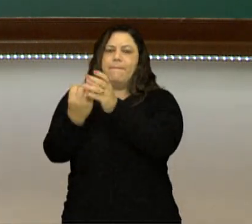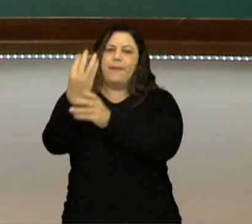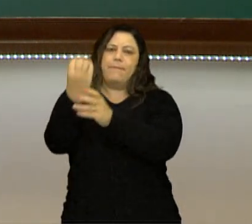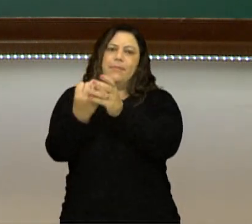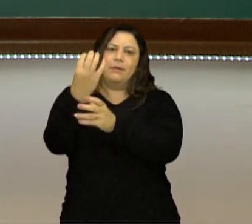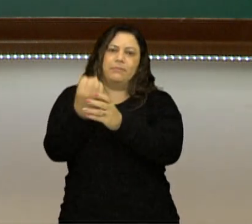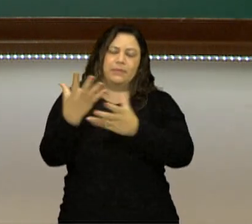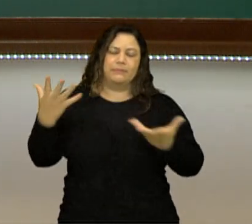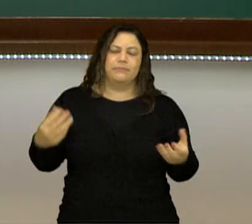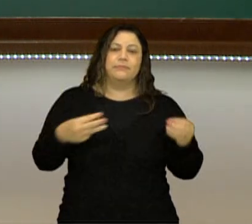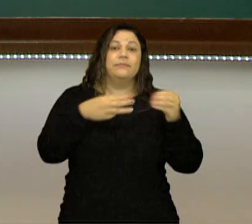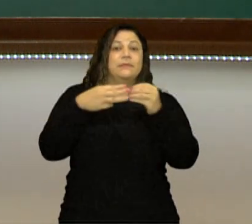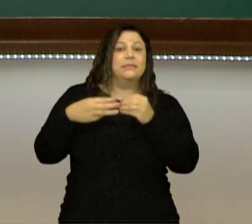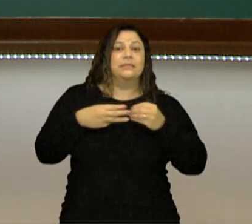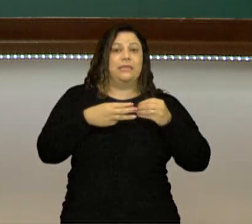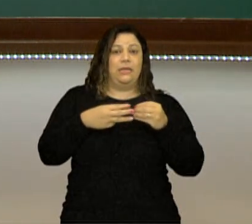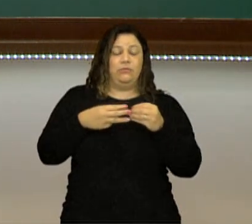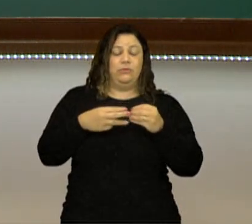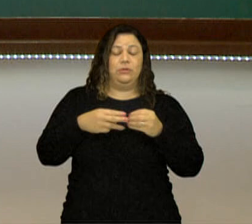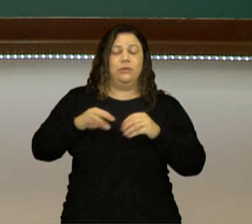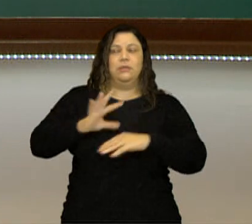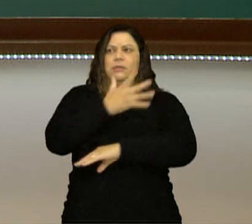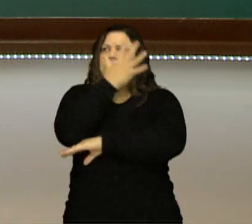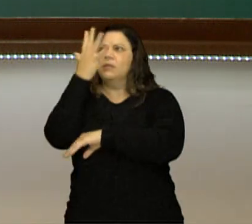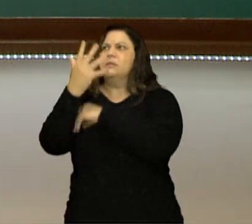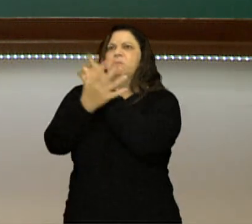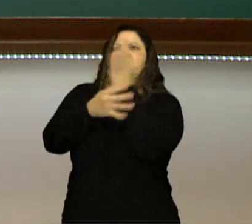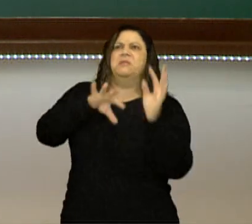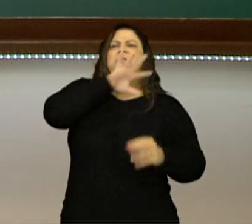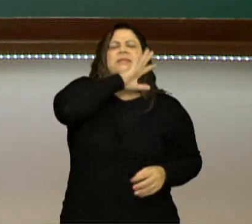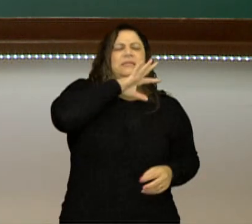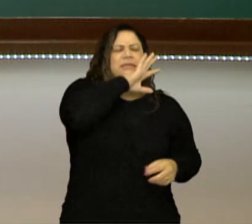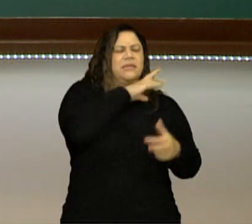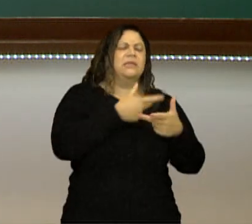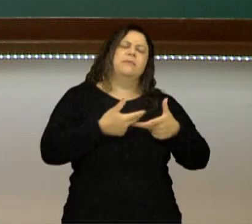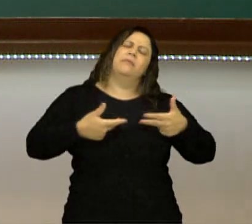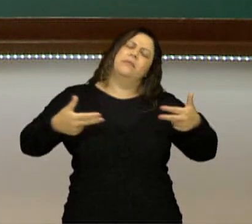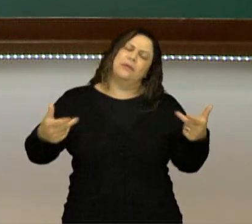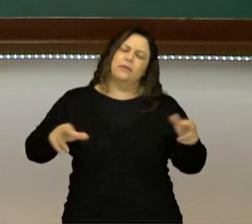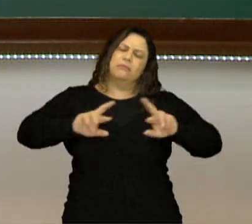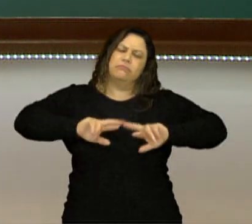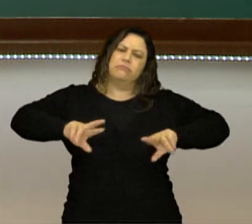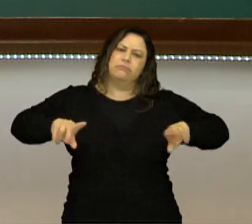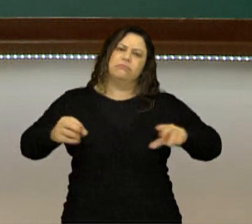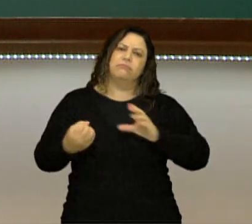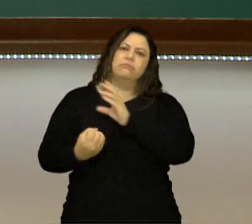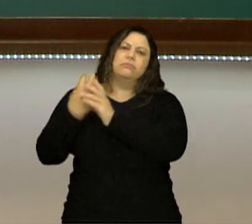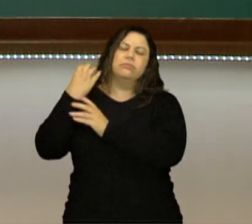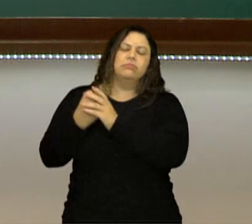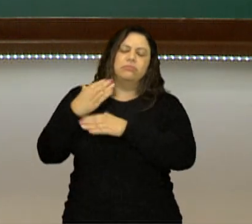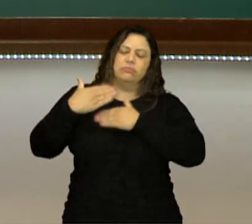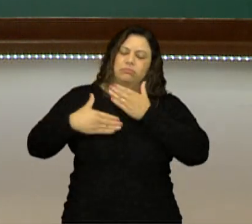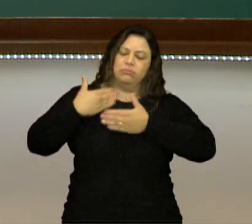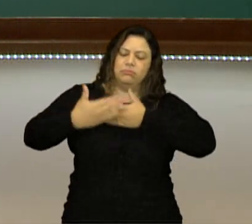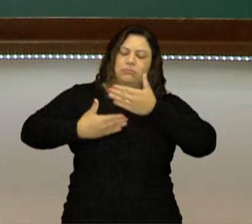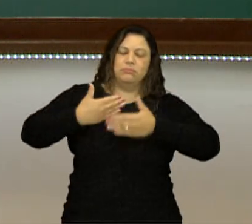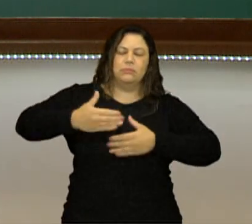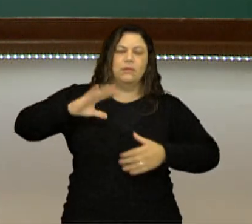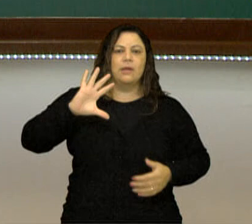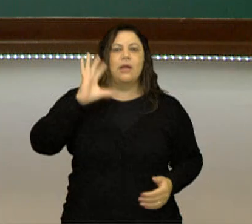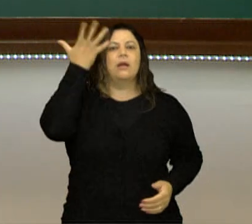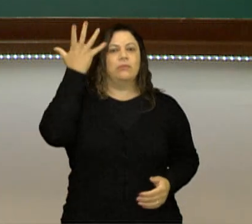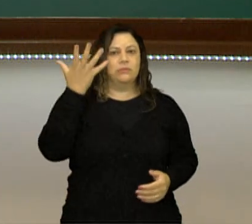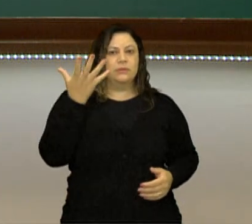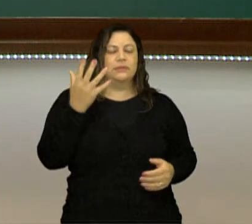Células reprodutoras das plantas e também esporos nas plantas também, né? É importante nesse processo acontecer